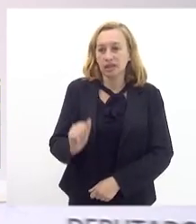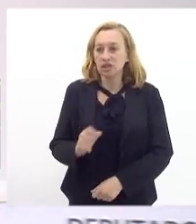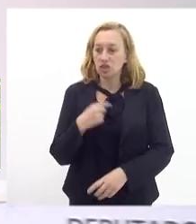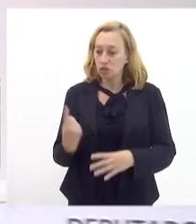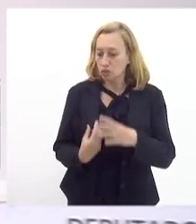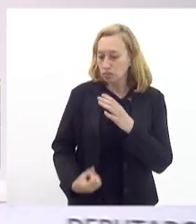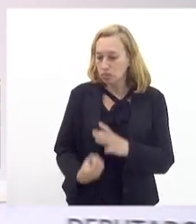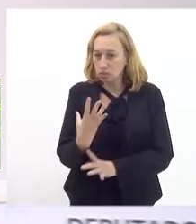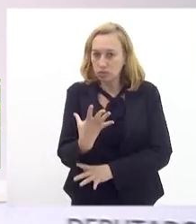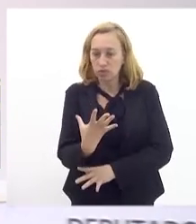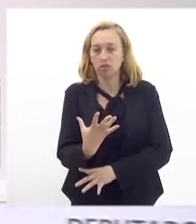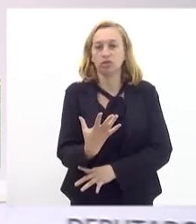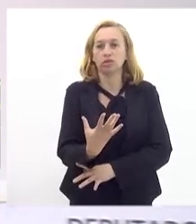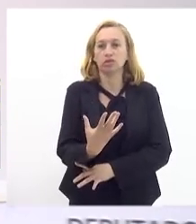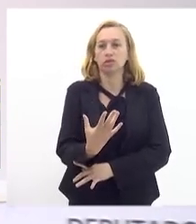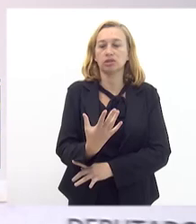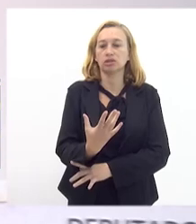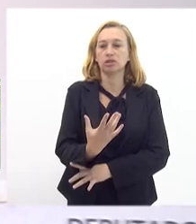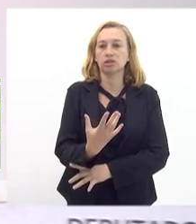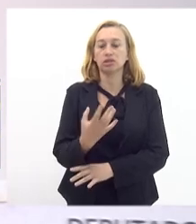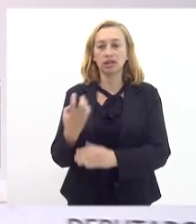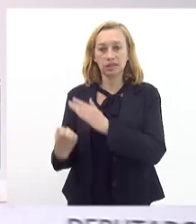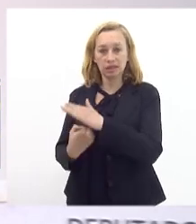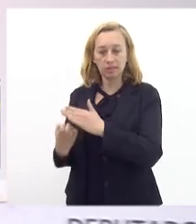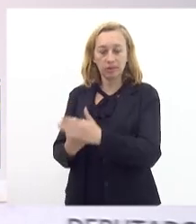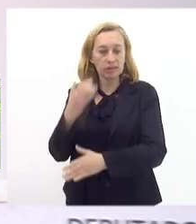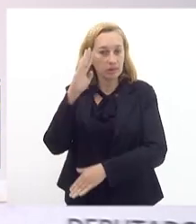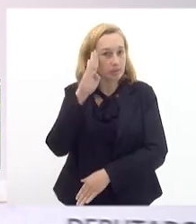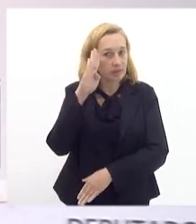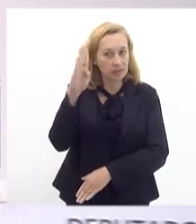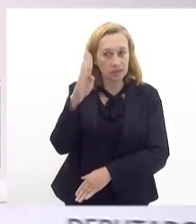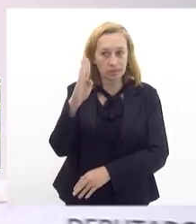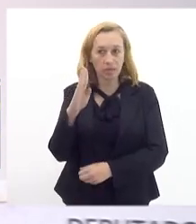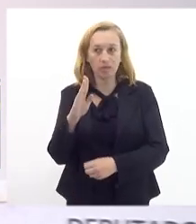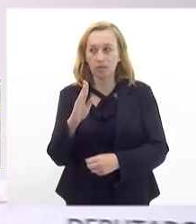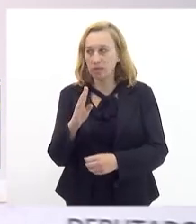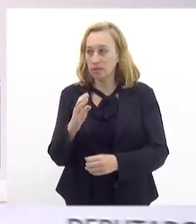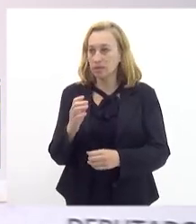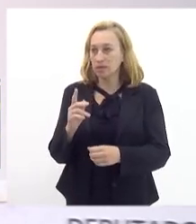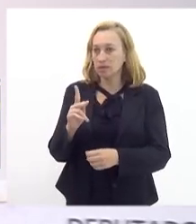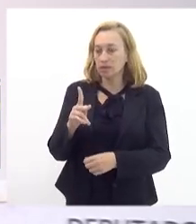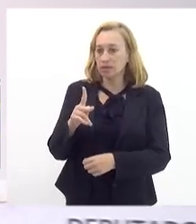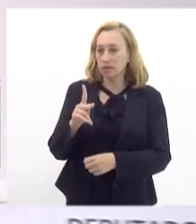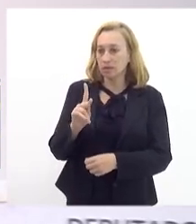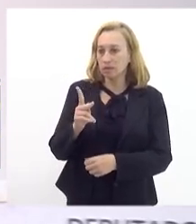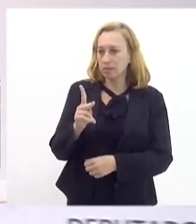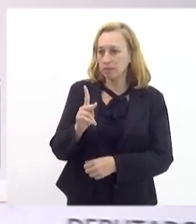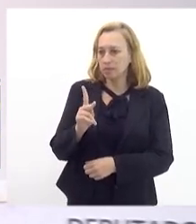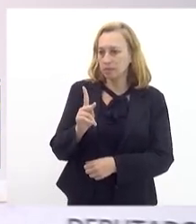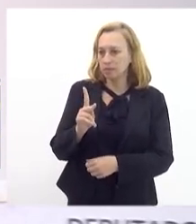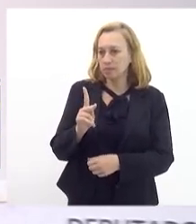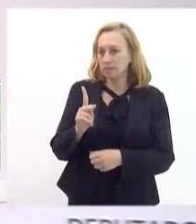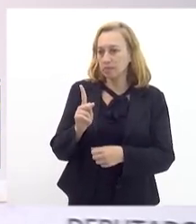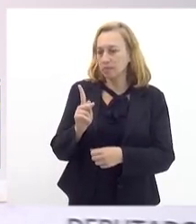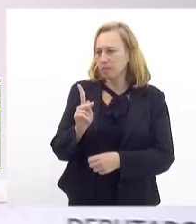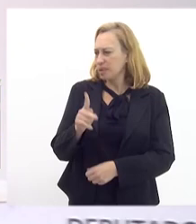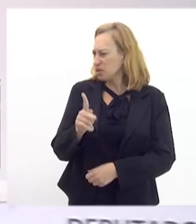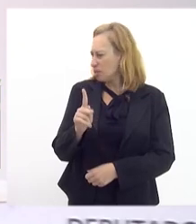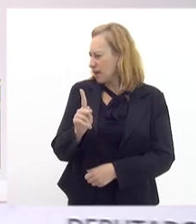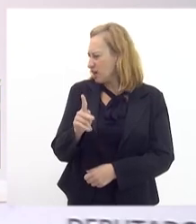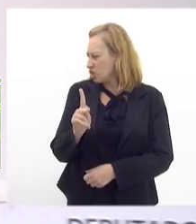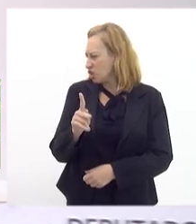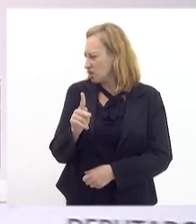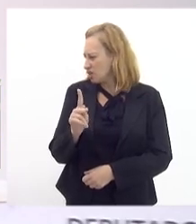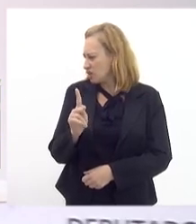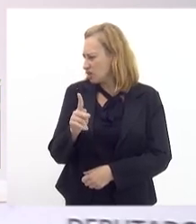produzimos as concessionárias em especial a Petrobras em Jelta sessenta por cento